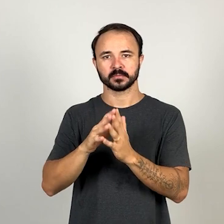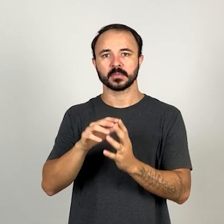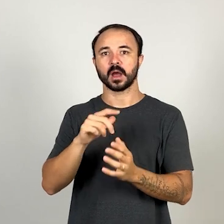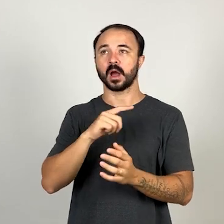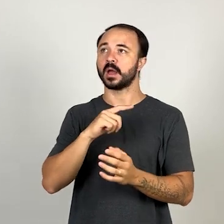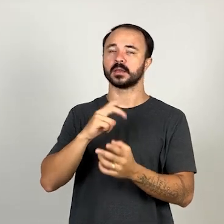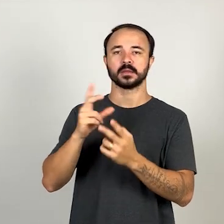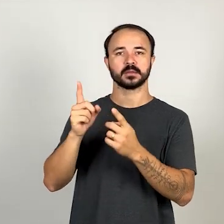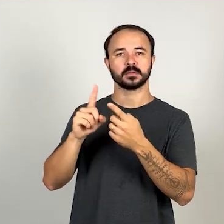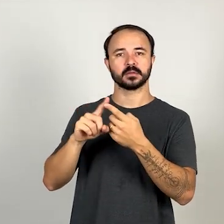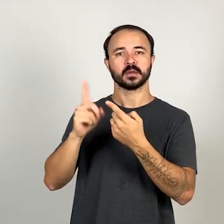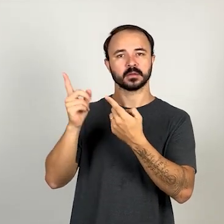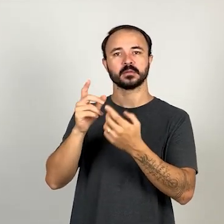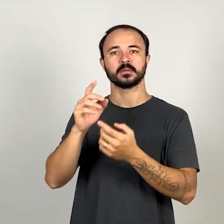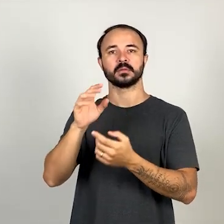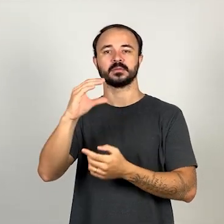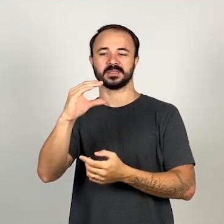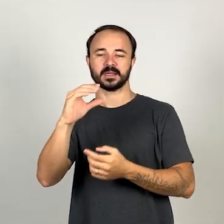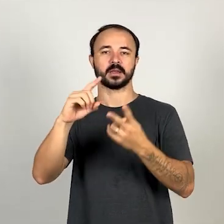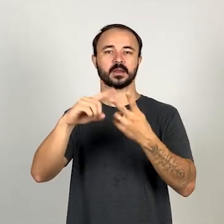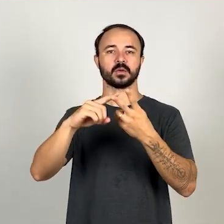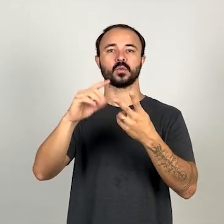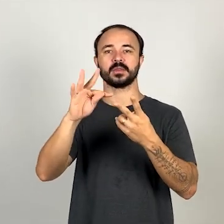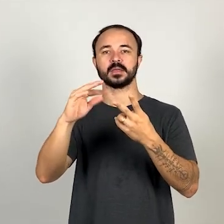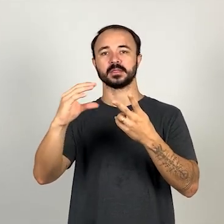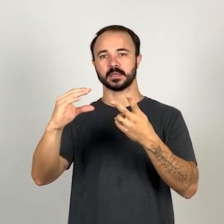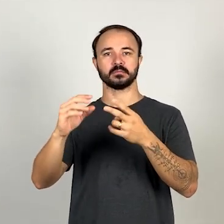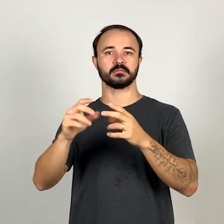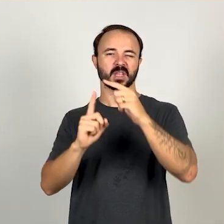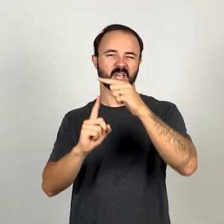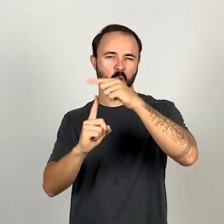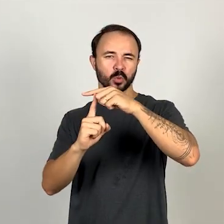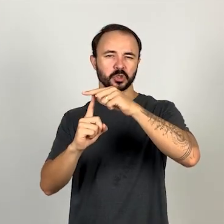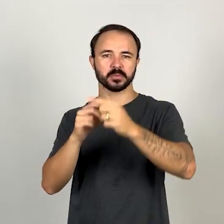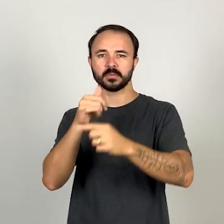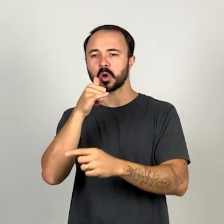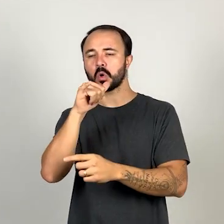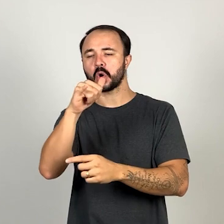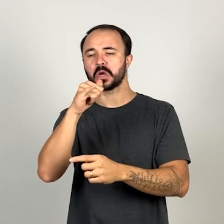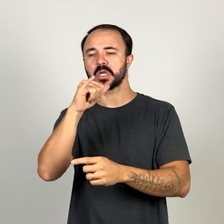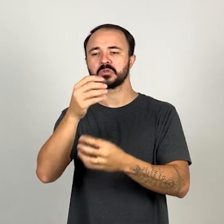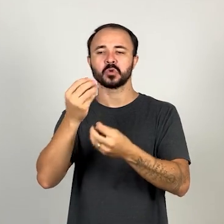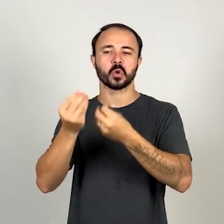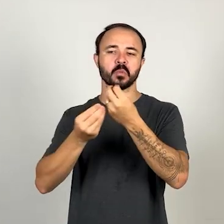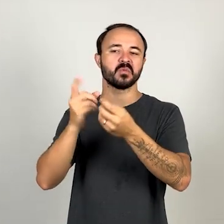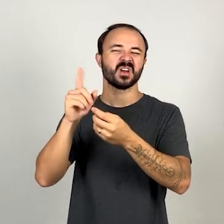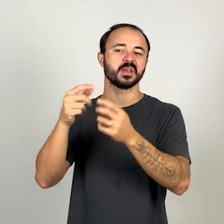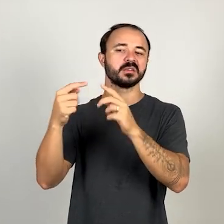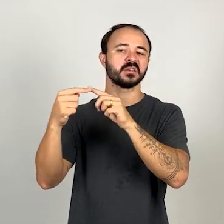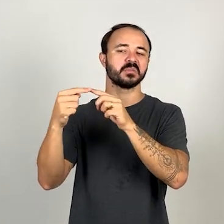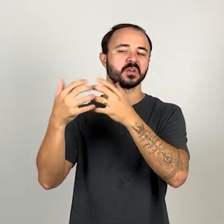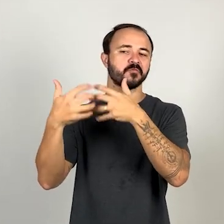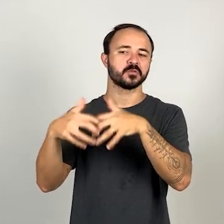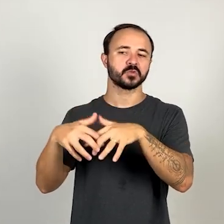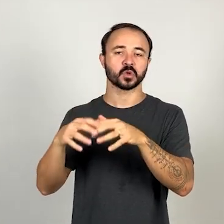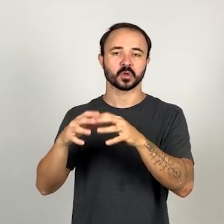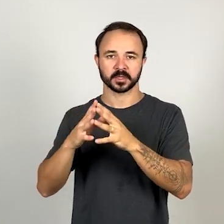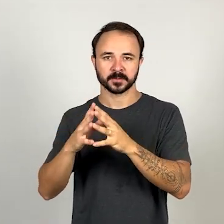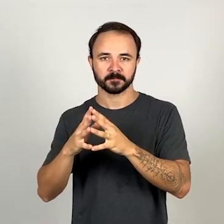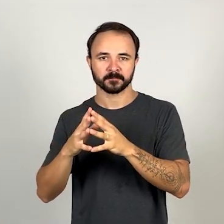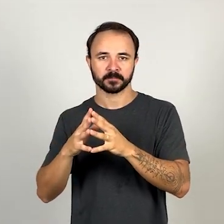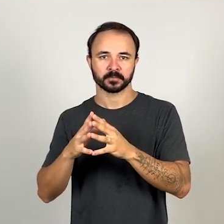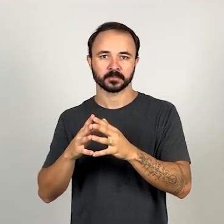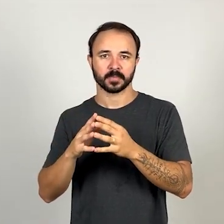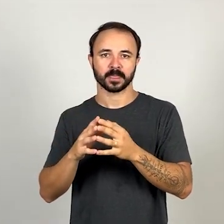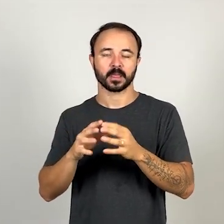siglas CC ou DC, e nela o fluxo de elétrons ocorre sempre no mesmo sentido. Vale lembrar que